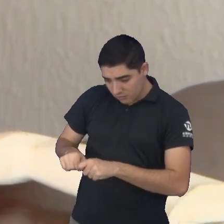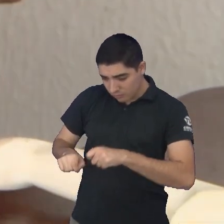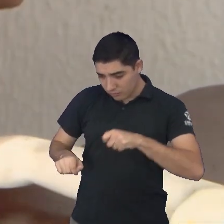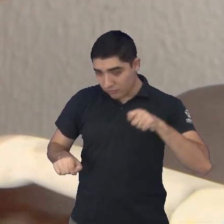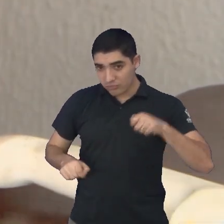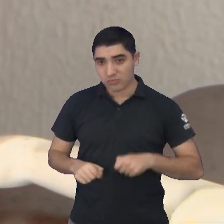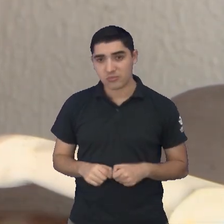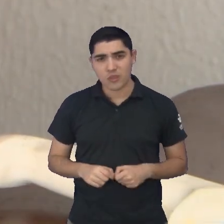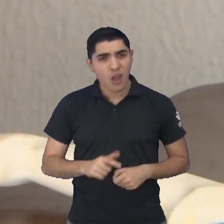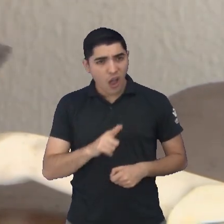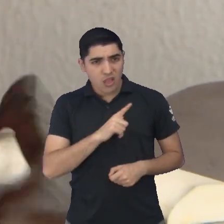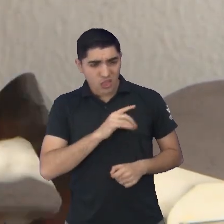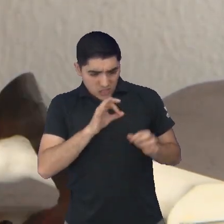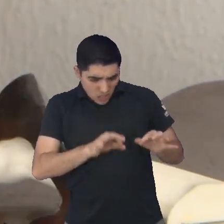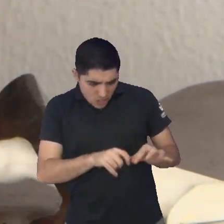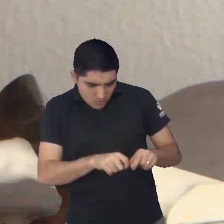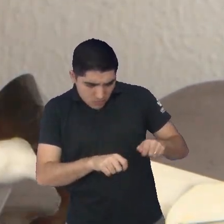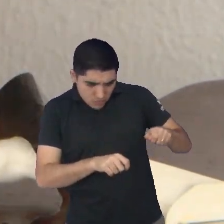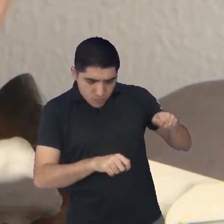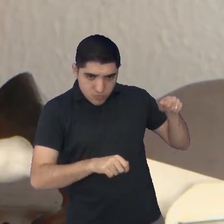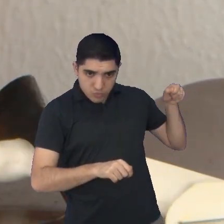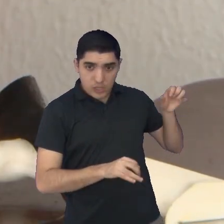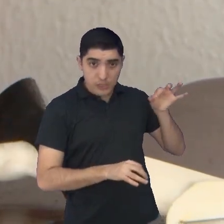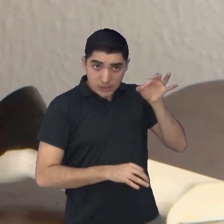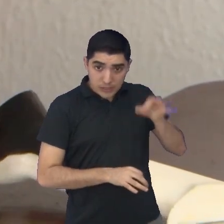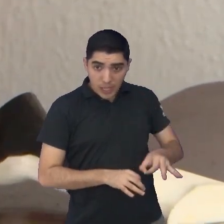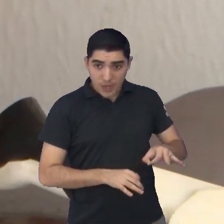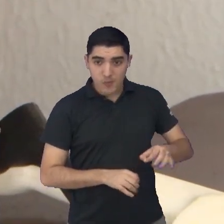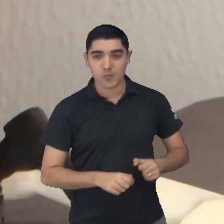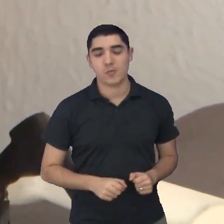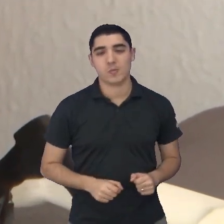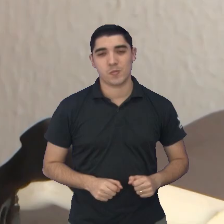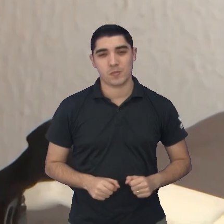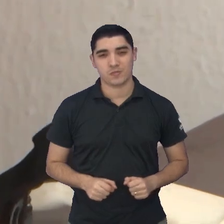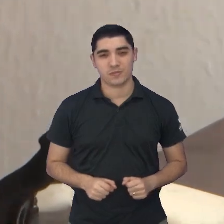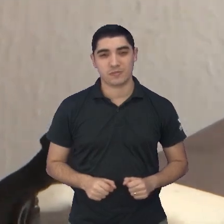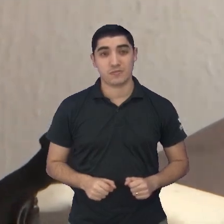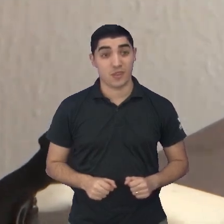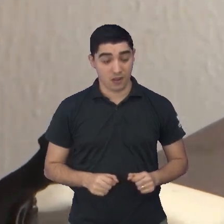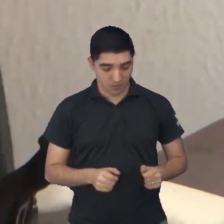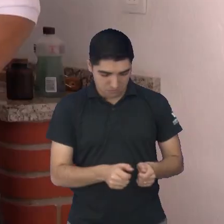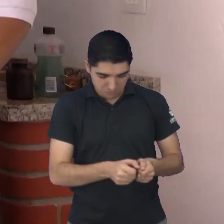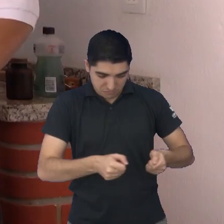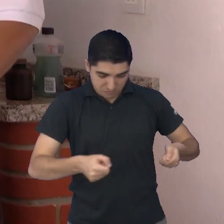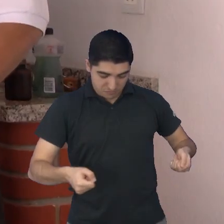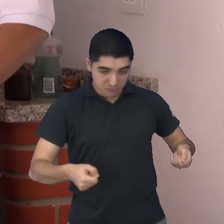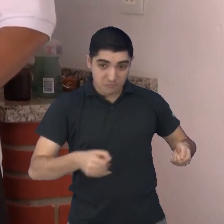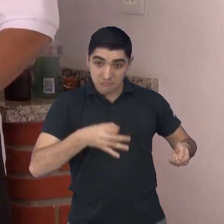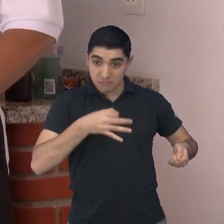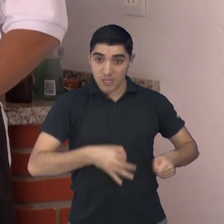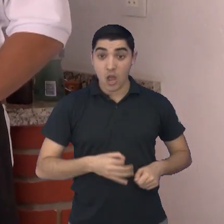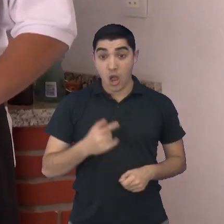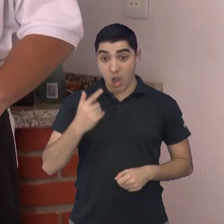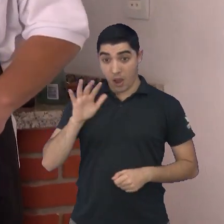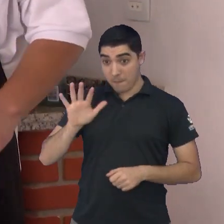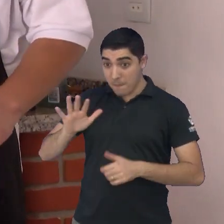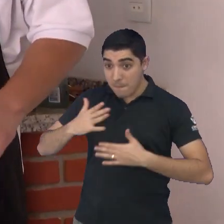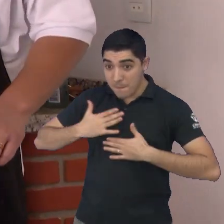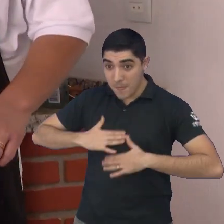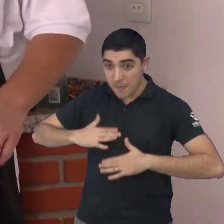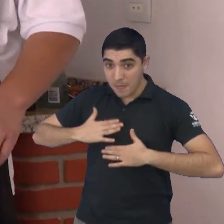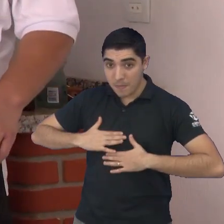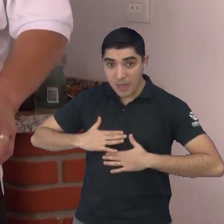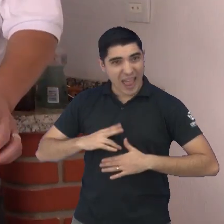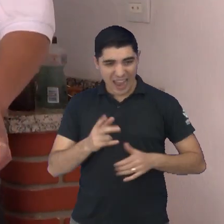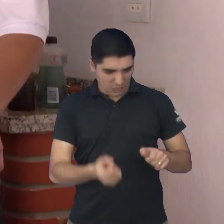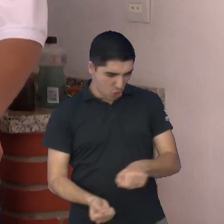Então tem uma técnica para abrir sai. O carvão. Abrir o carvão. Agora geralmente não tá assim. Peraí. Ah,